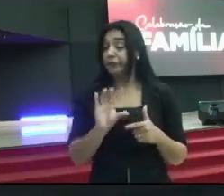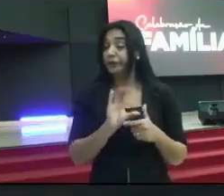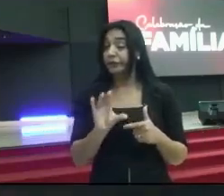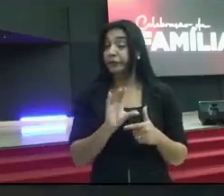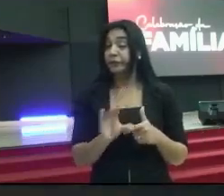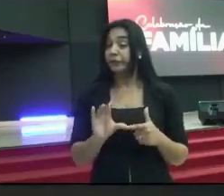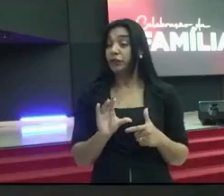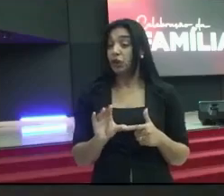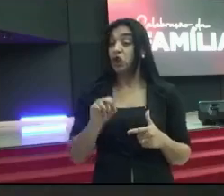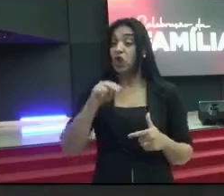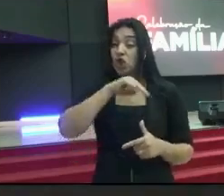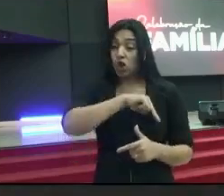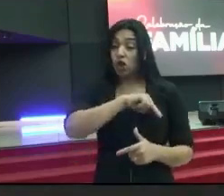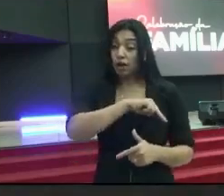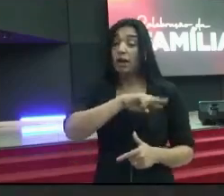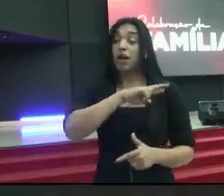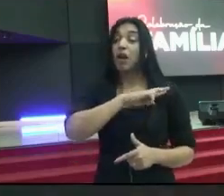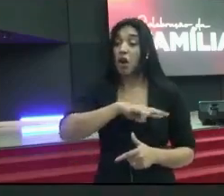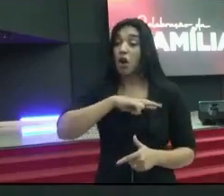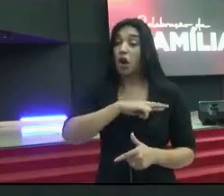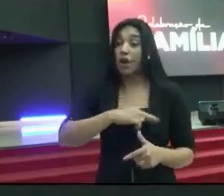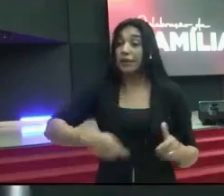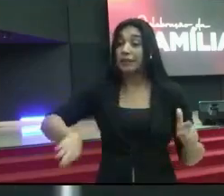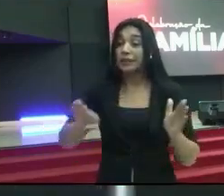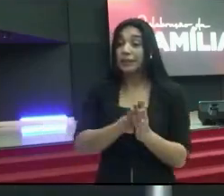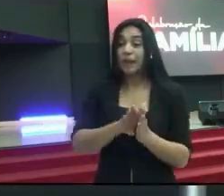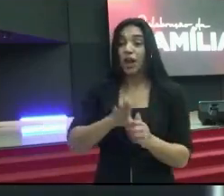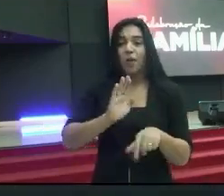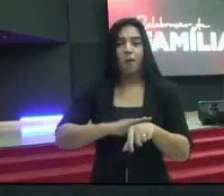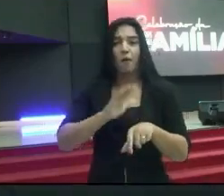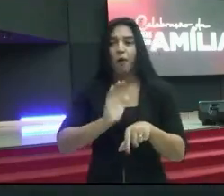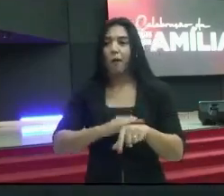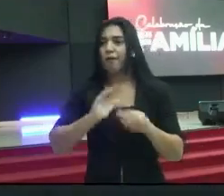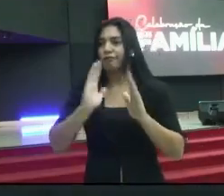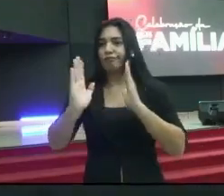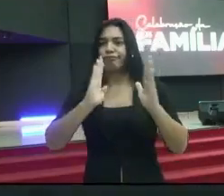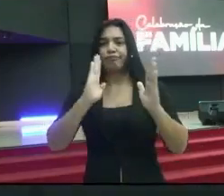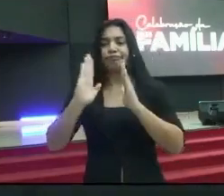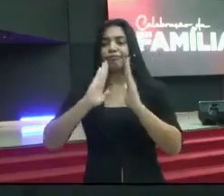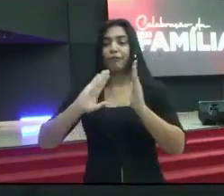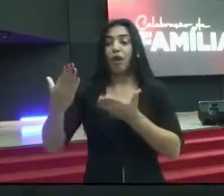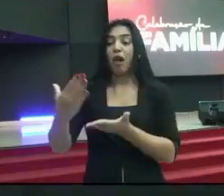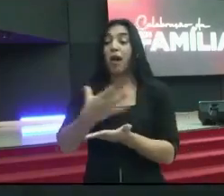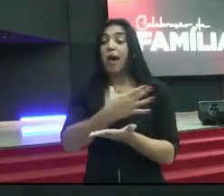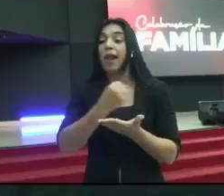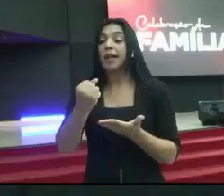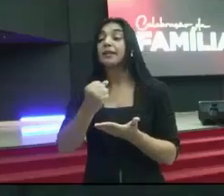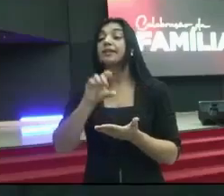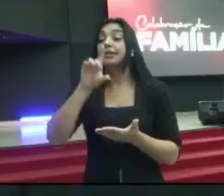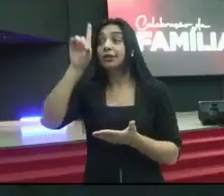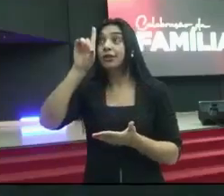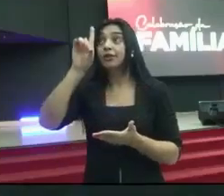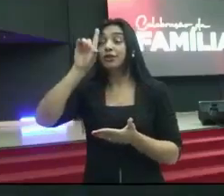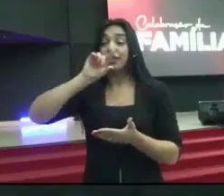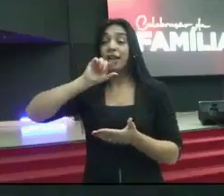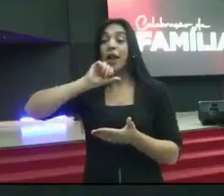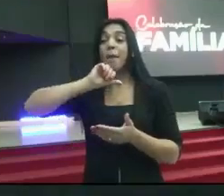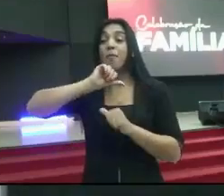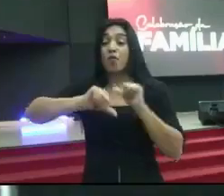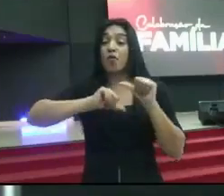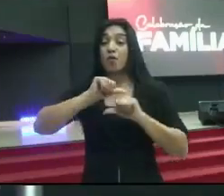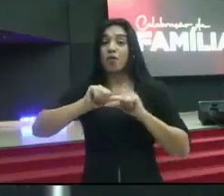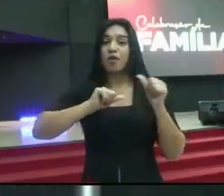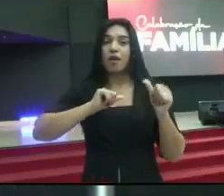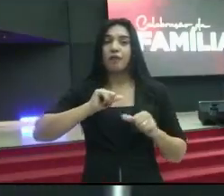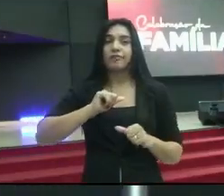Noemi e Ruth chegam no início da colheita. Deus está mudando o cenário. Eu lhe digo nesta